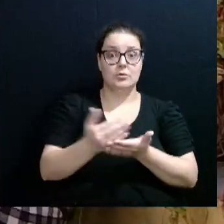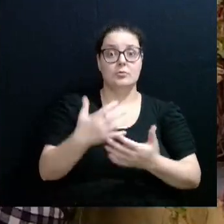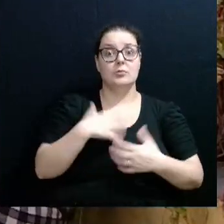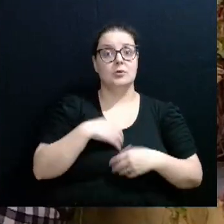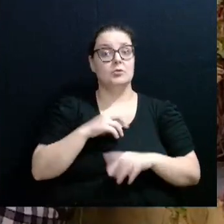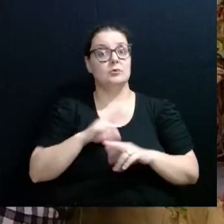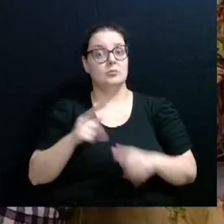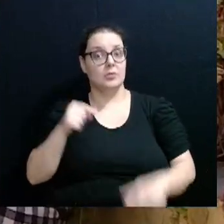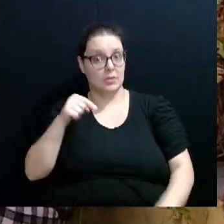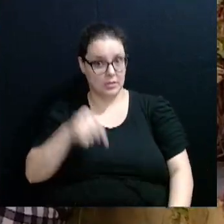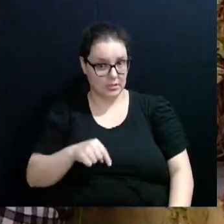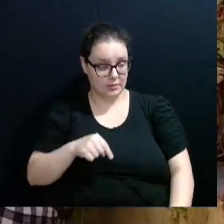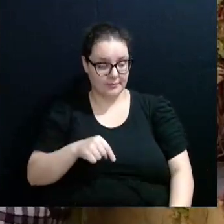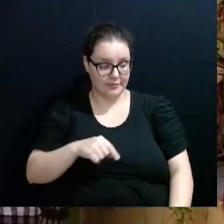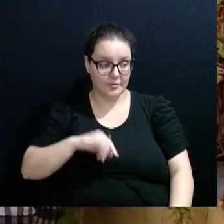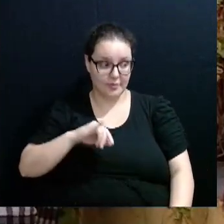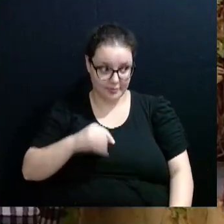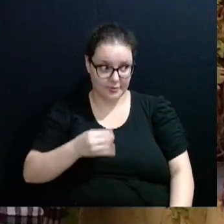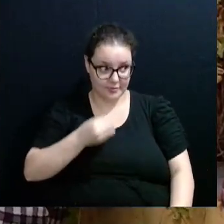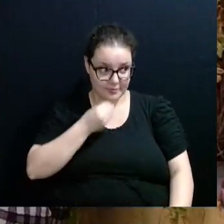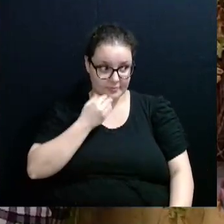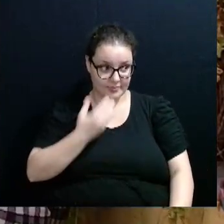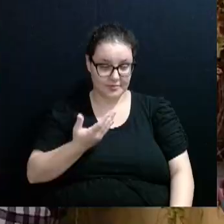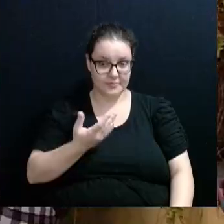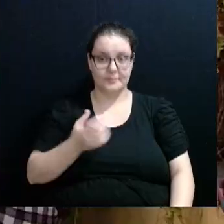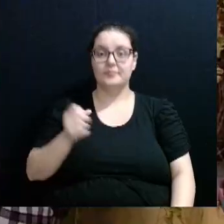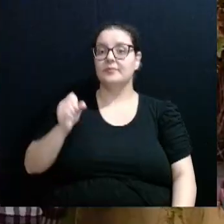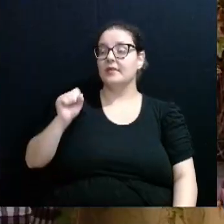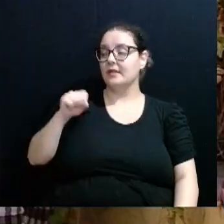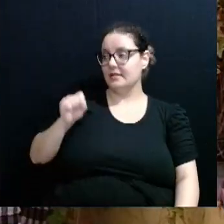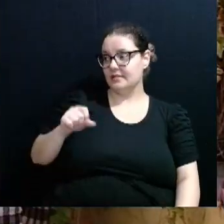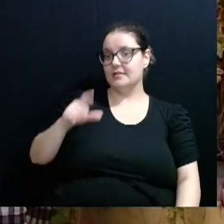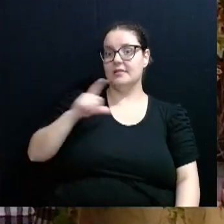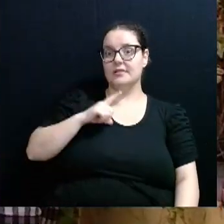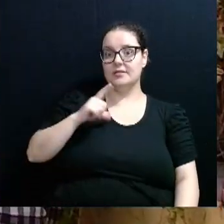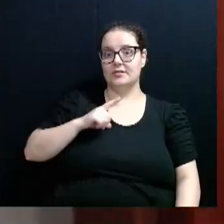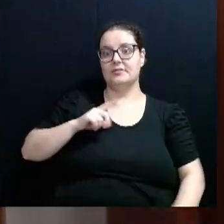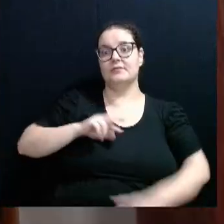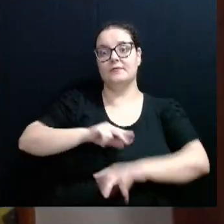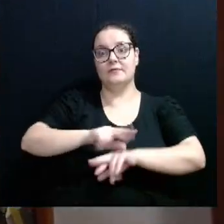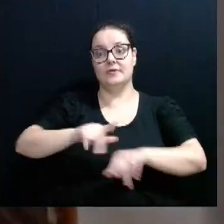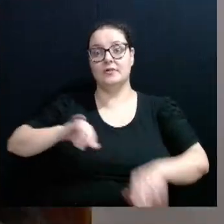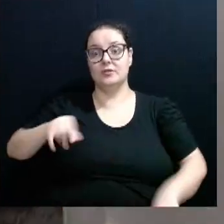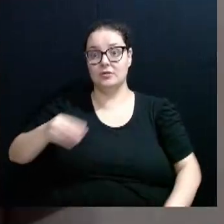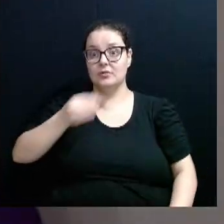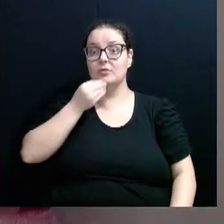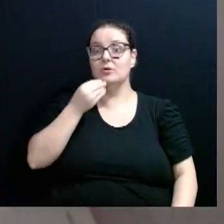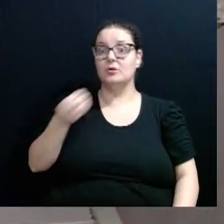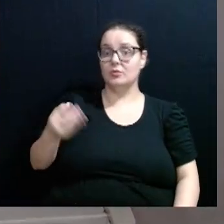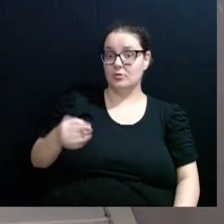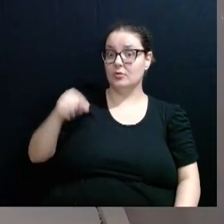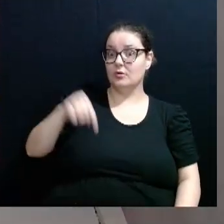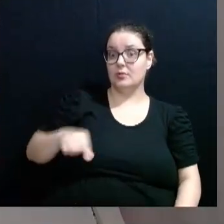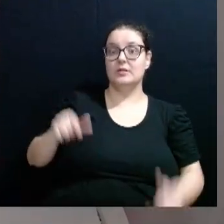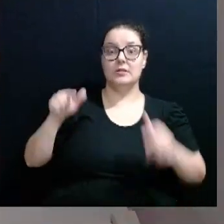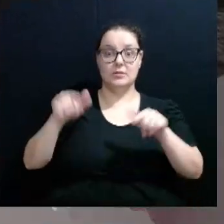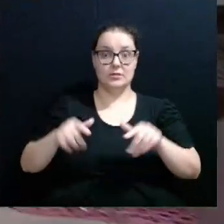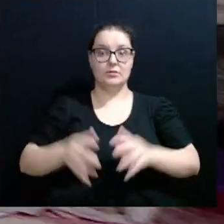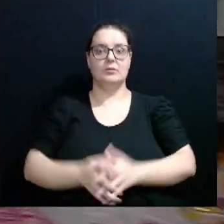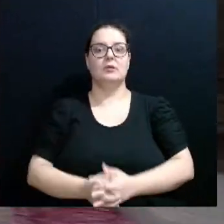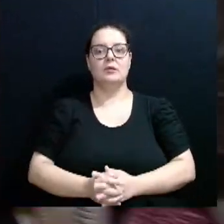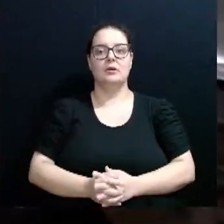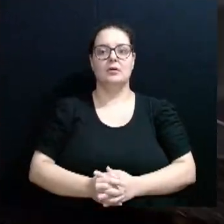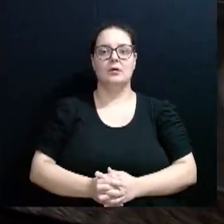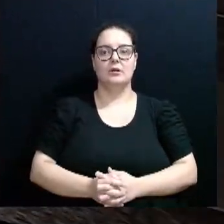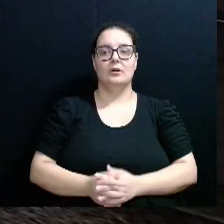foi essa oportunidade, então? Sim, tive muitas oportunidades novas com esse lugar. Eles acolhem